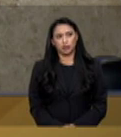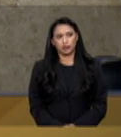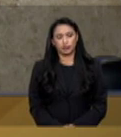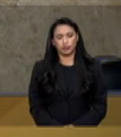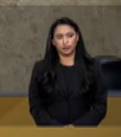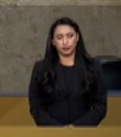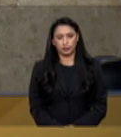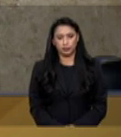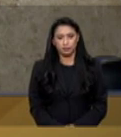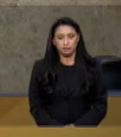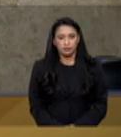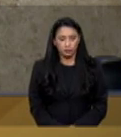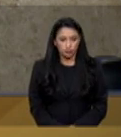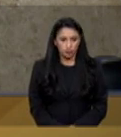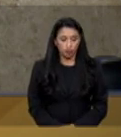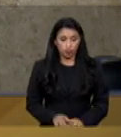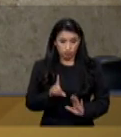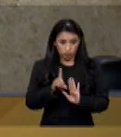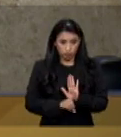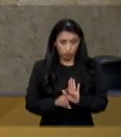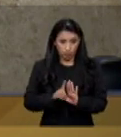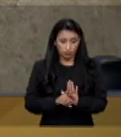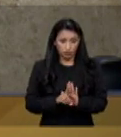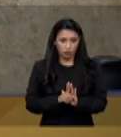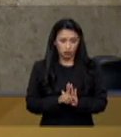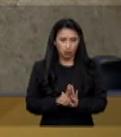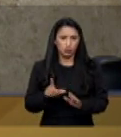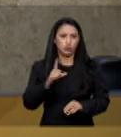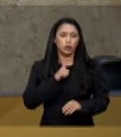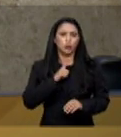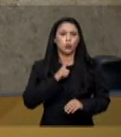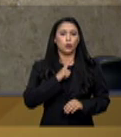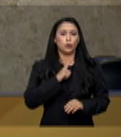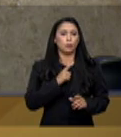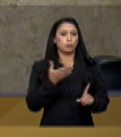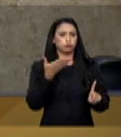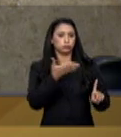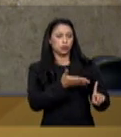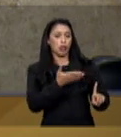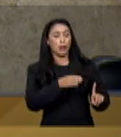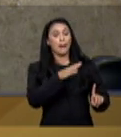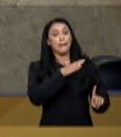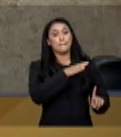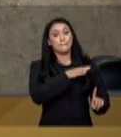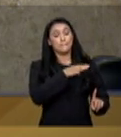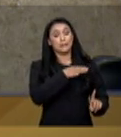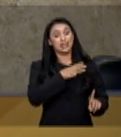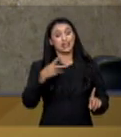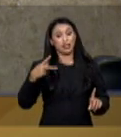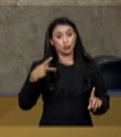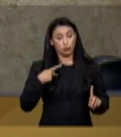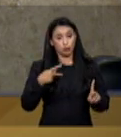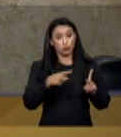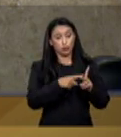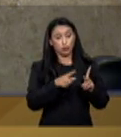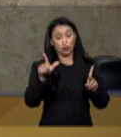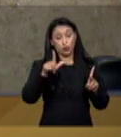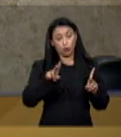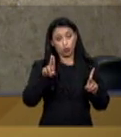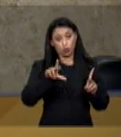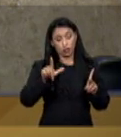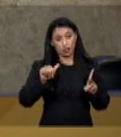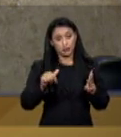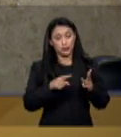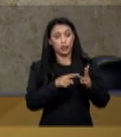primeiro agravo regimental é agravante do Ministério Público Federal. O segundo agravante é Luiz Inácio Lula da Silva. E